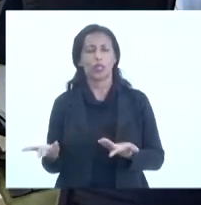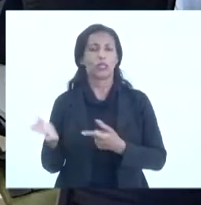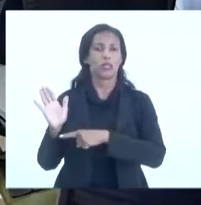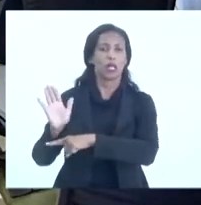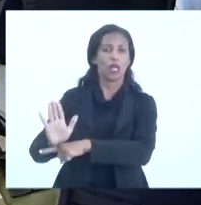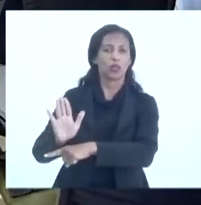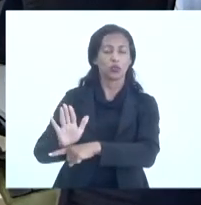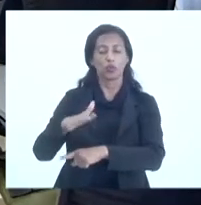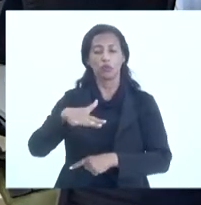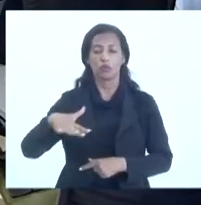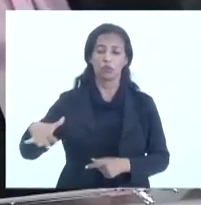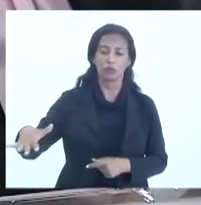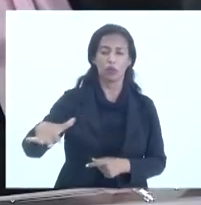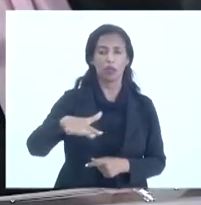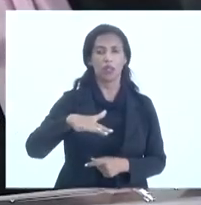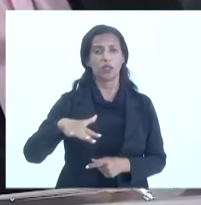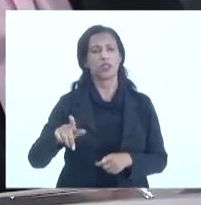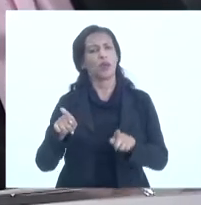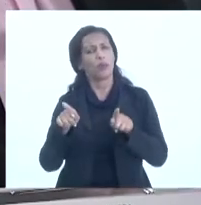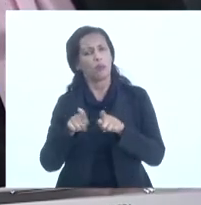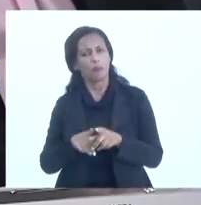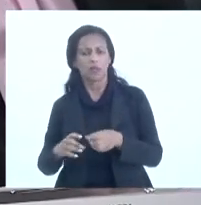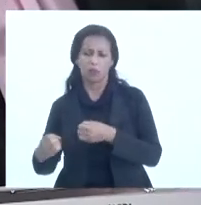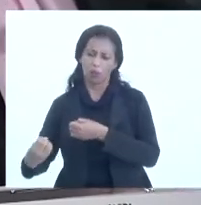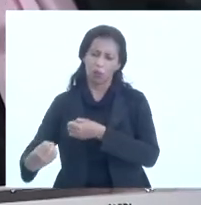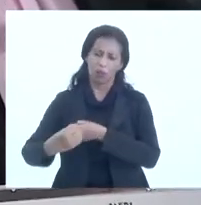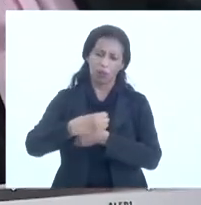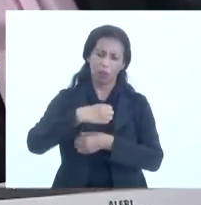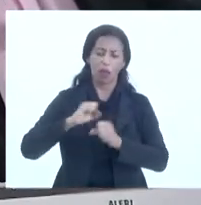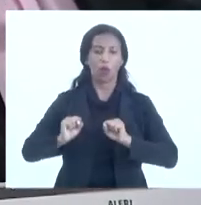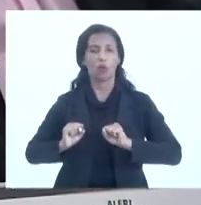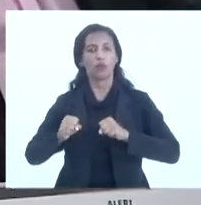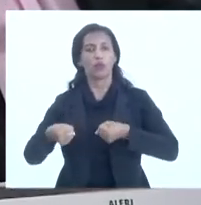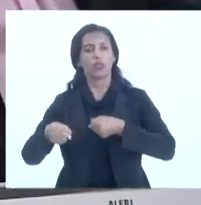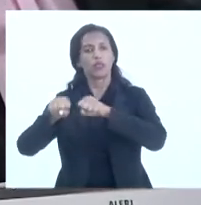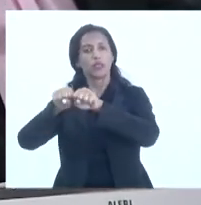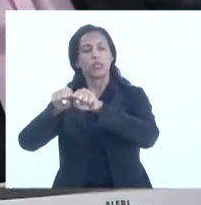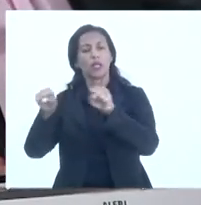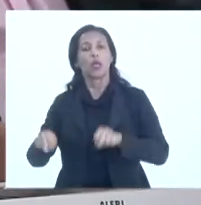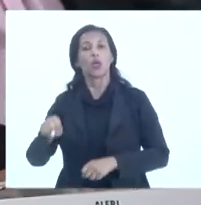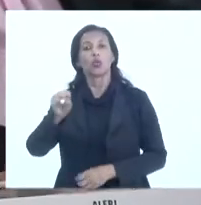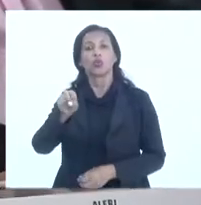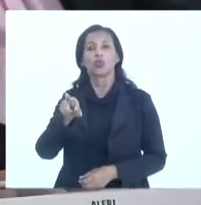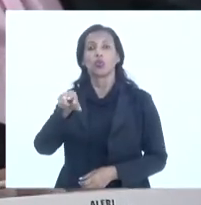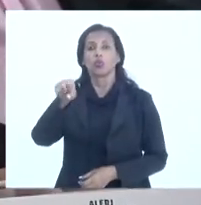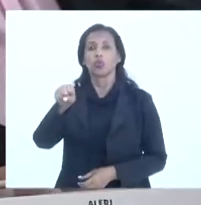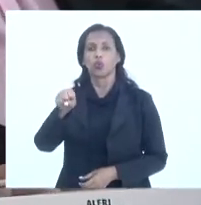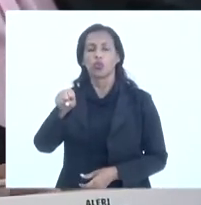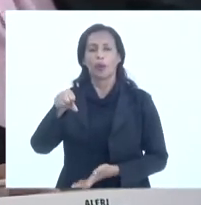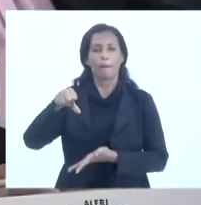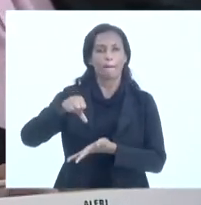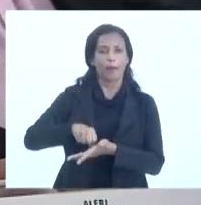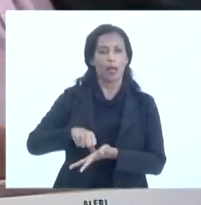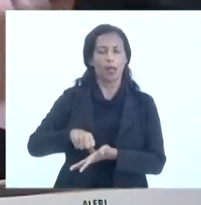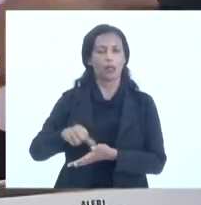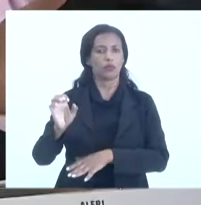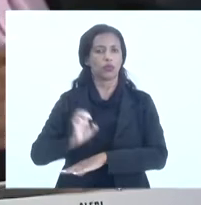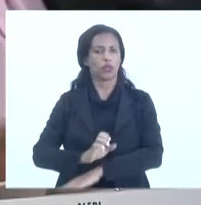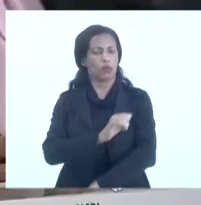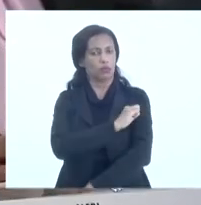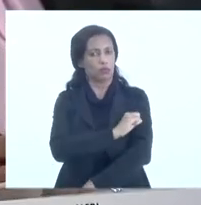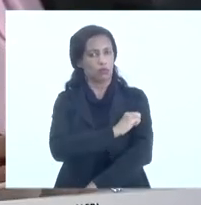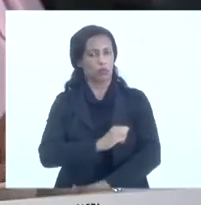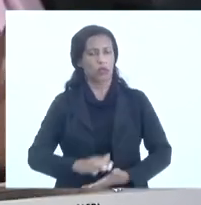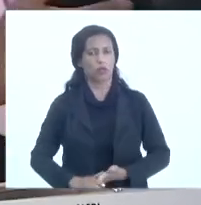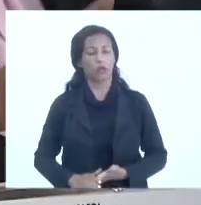só a região Médio Paraíba, mas como fortalecimento do Sistema Único de Saúde no nosso estado do Rio de Janeiro. Então, mais uma vez,